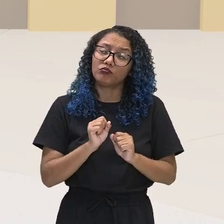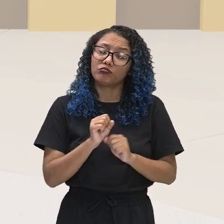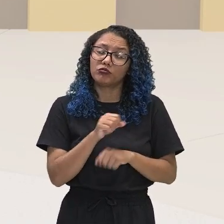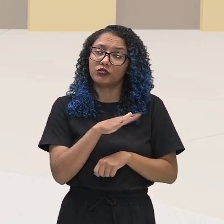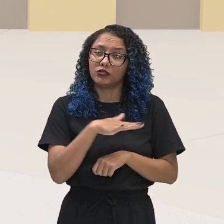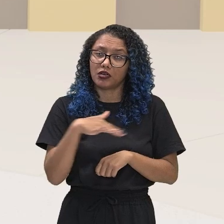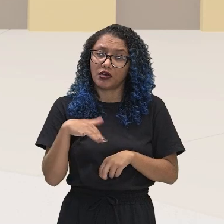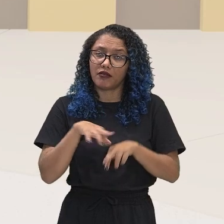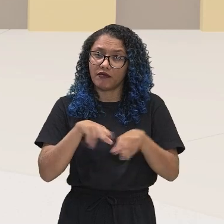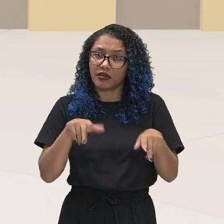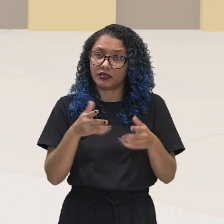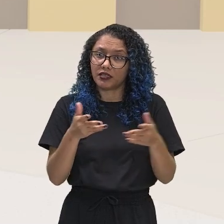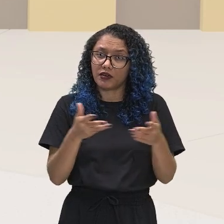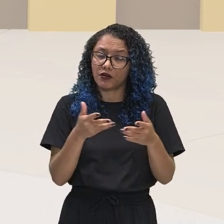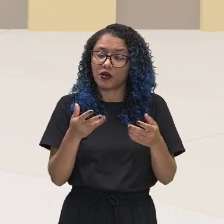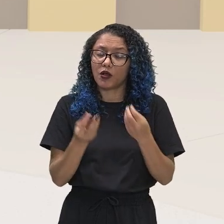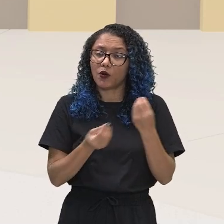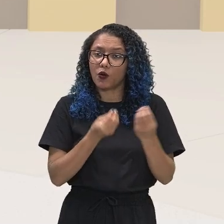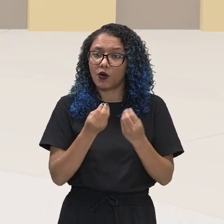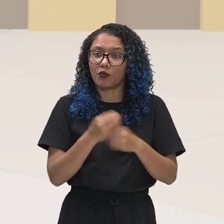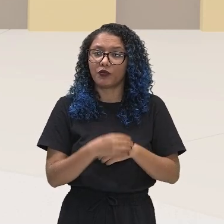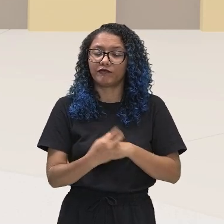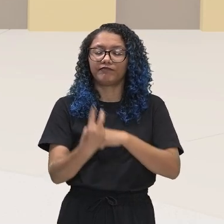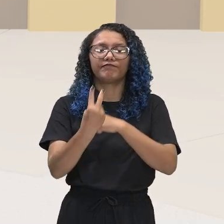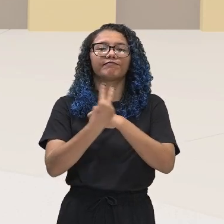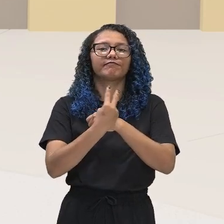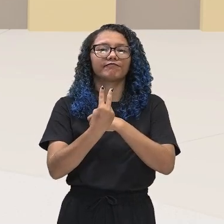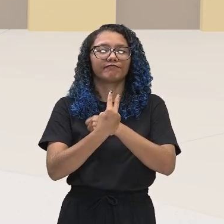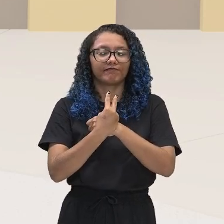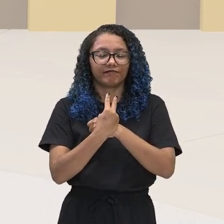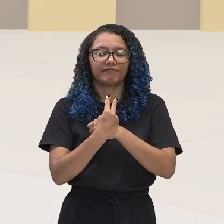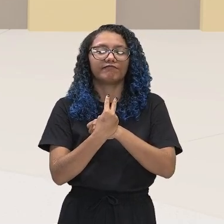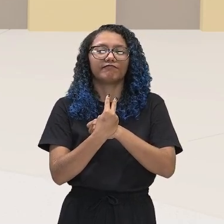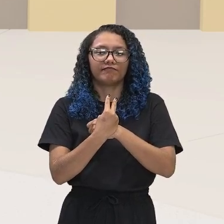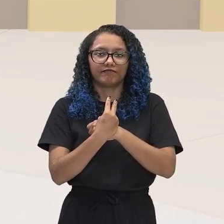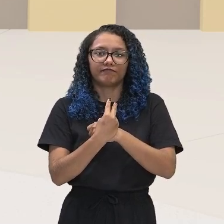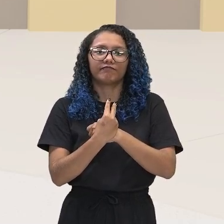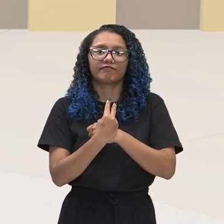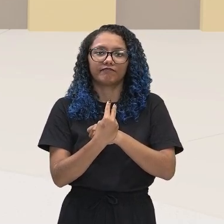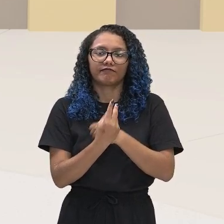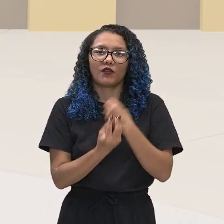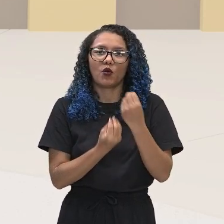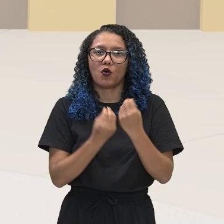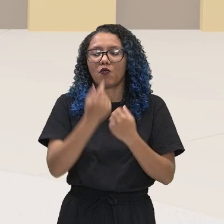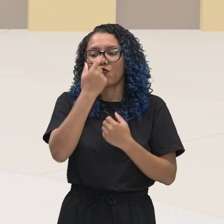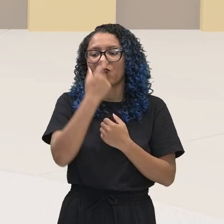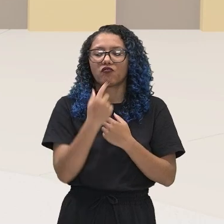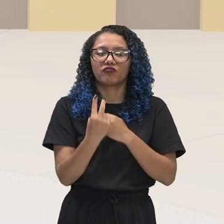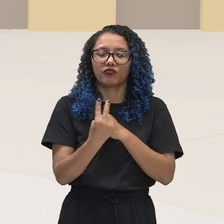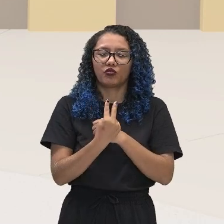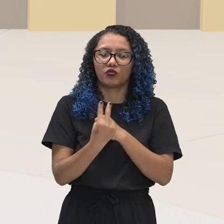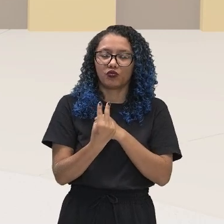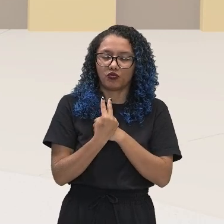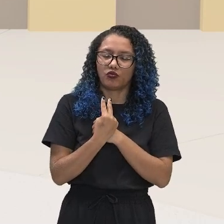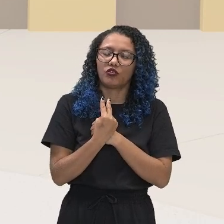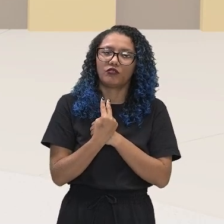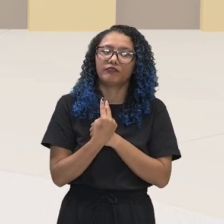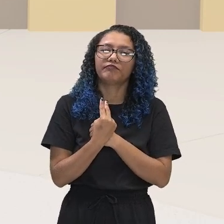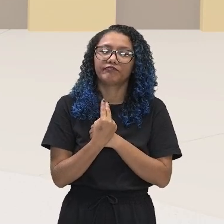aqui nós vamos empregar no cuidado que eu tenho comigo mesma. Então, cuidar de si é um ato